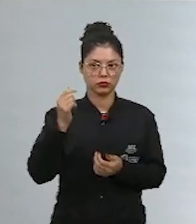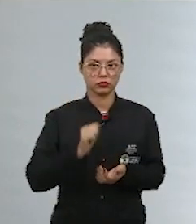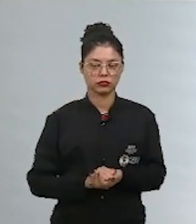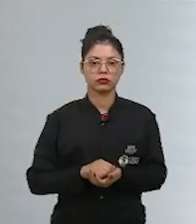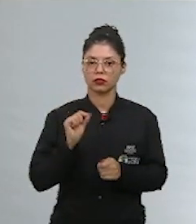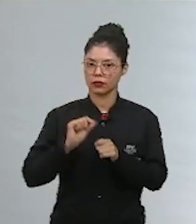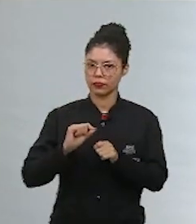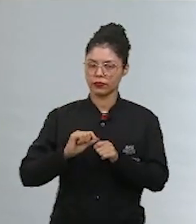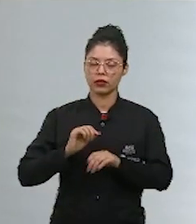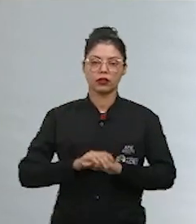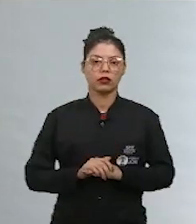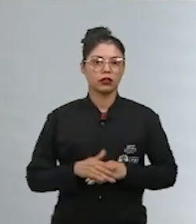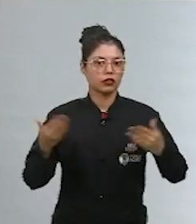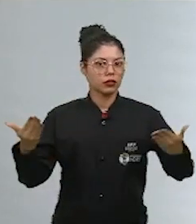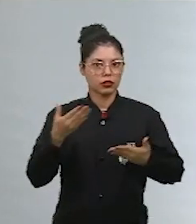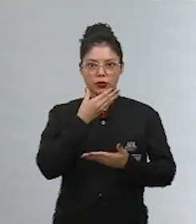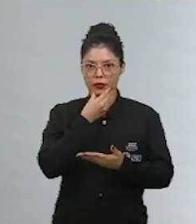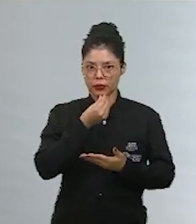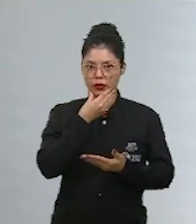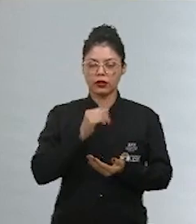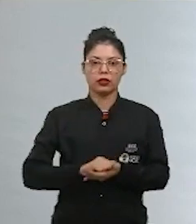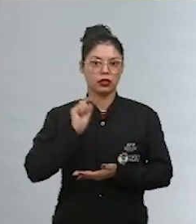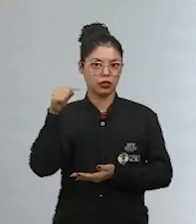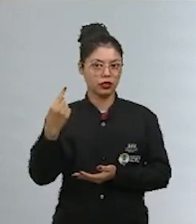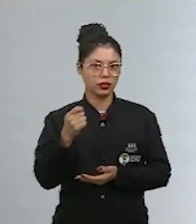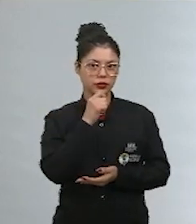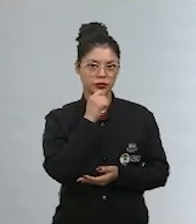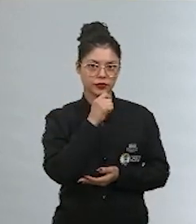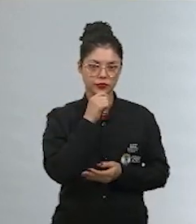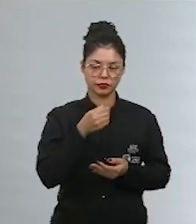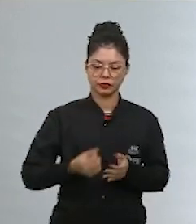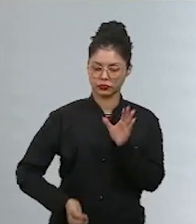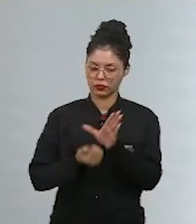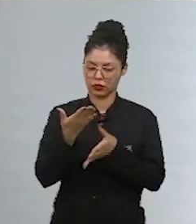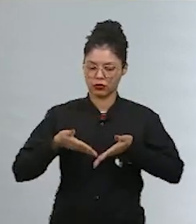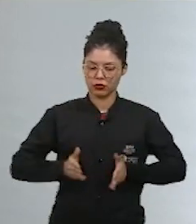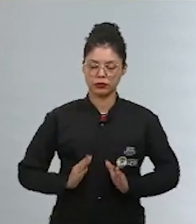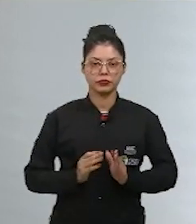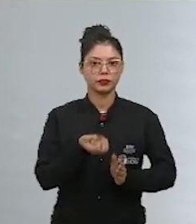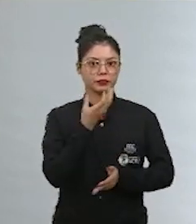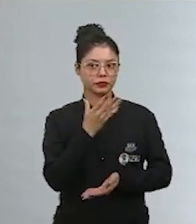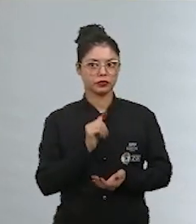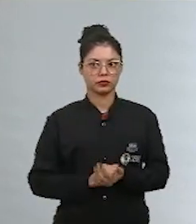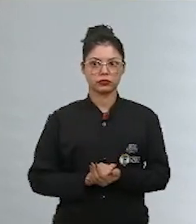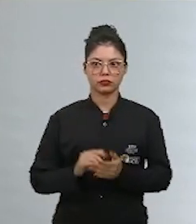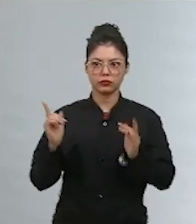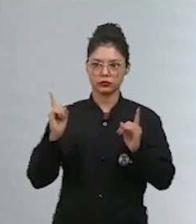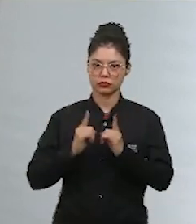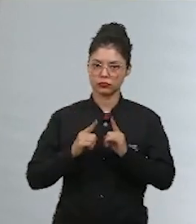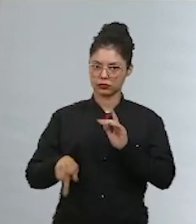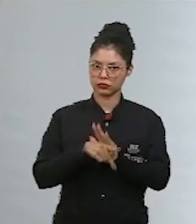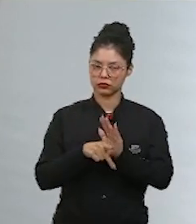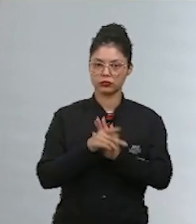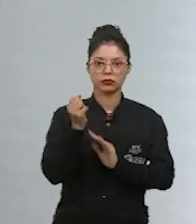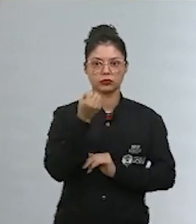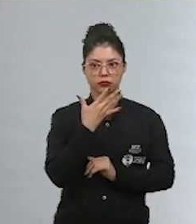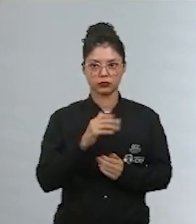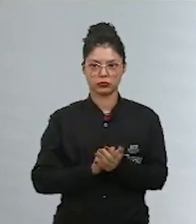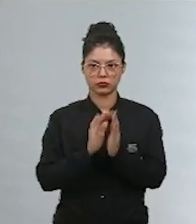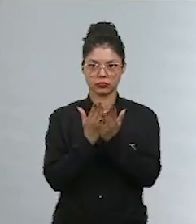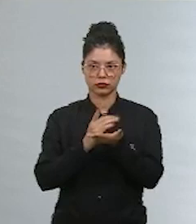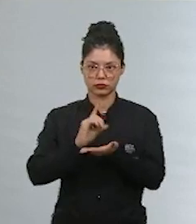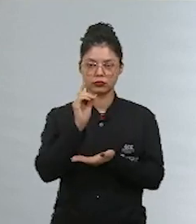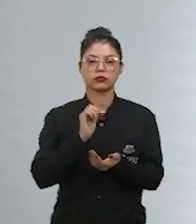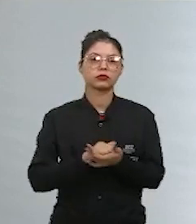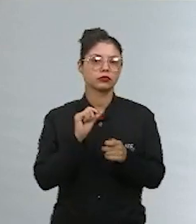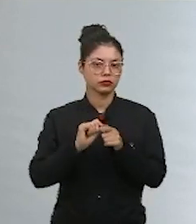gente faz. Então, o homem é esse ser que nasce bom, dotado de uma natureza boa. Aliás, a Bíblia também diz